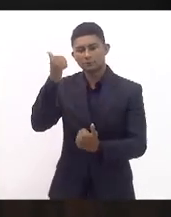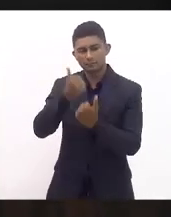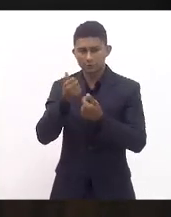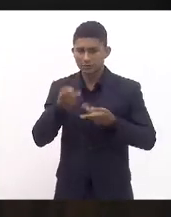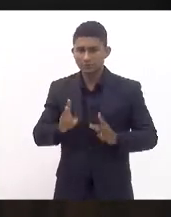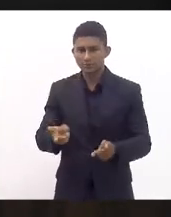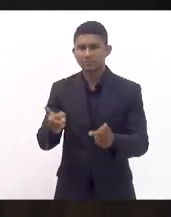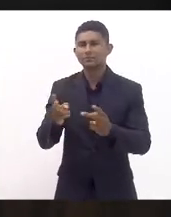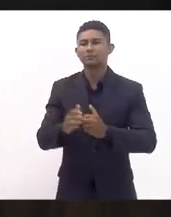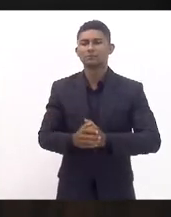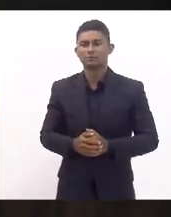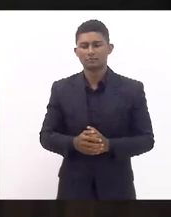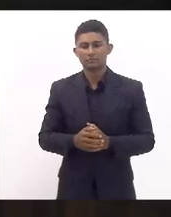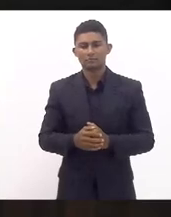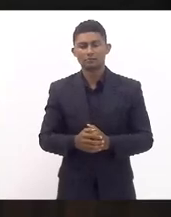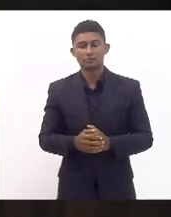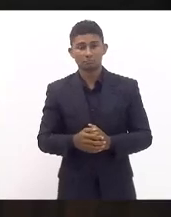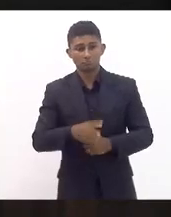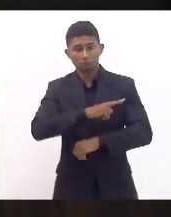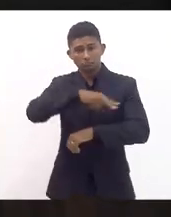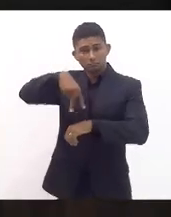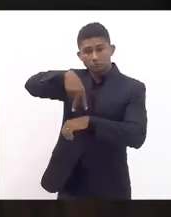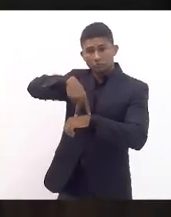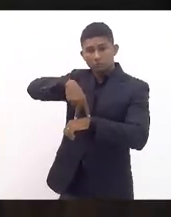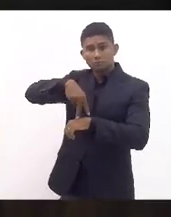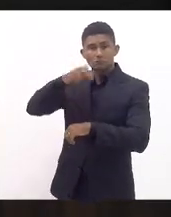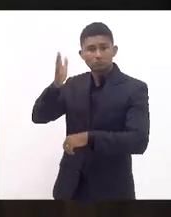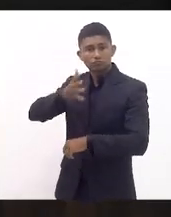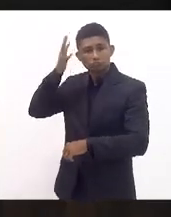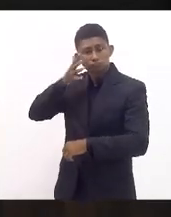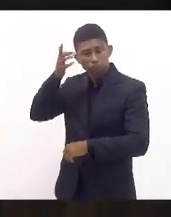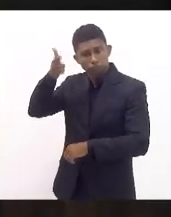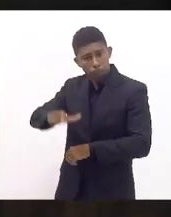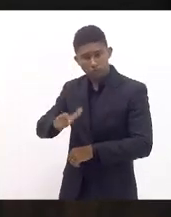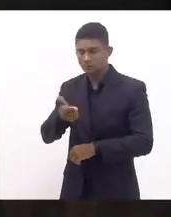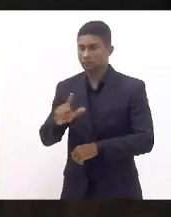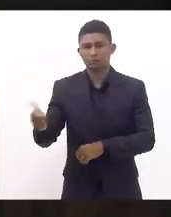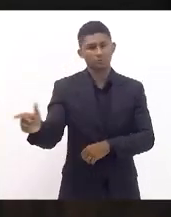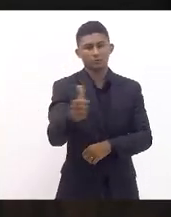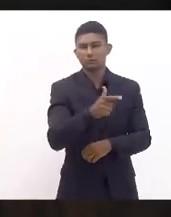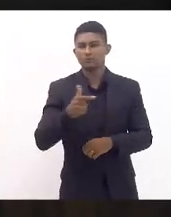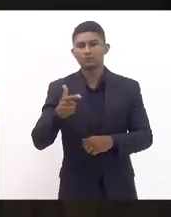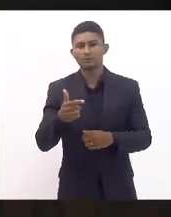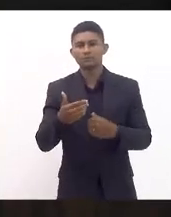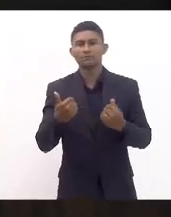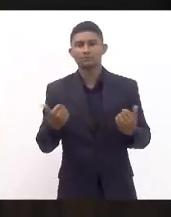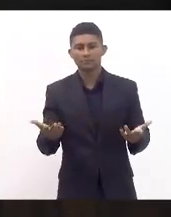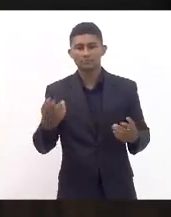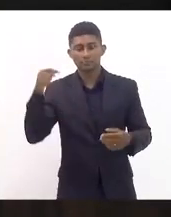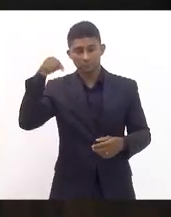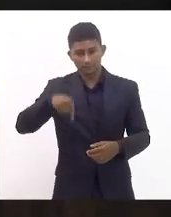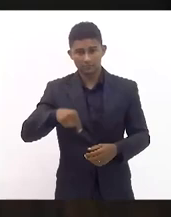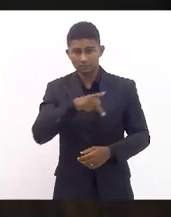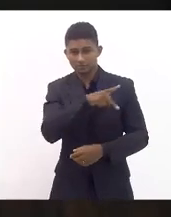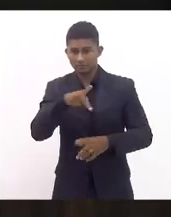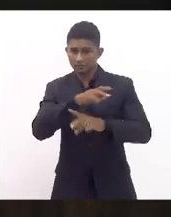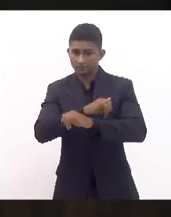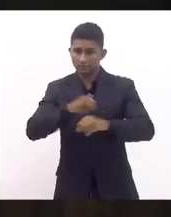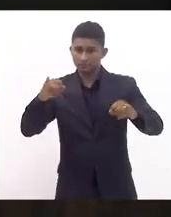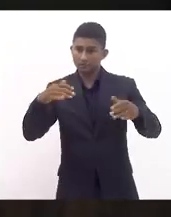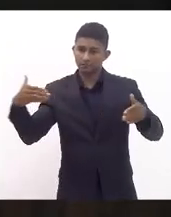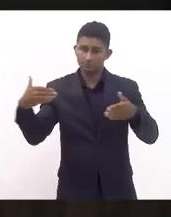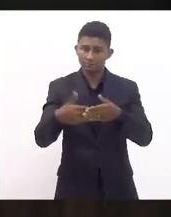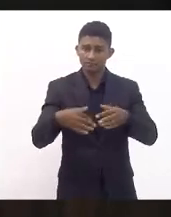deputada Célia. Não havendo mais oradores inscritos, essa presidência declara